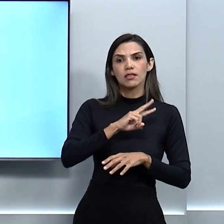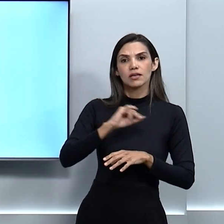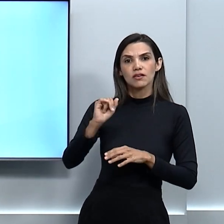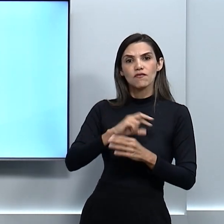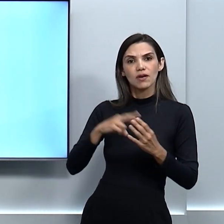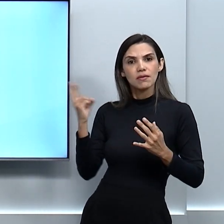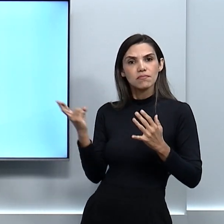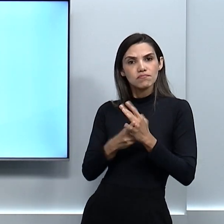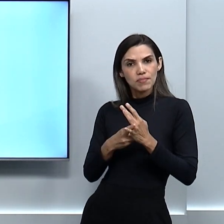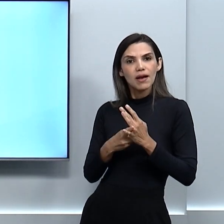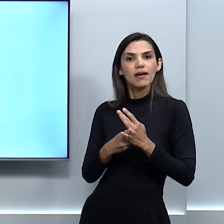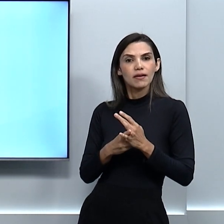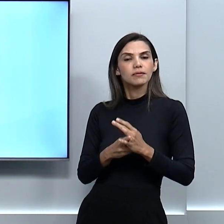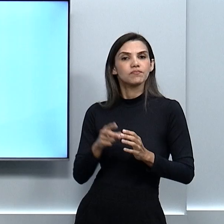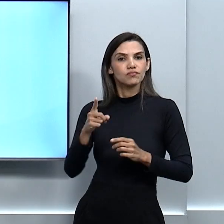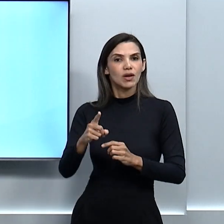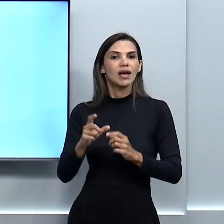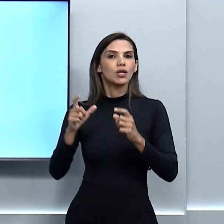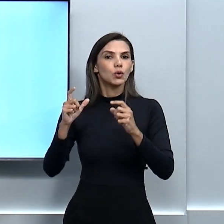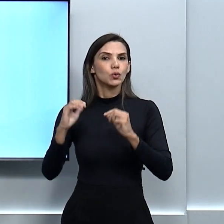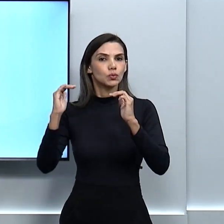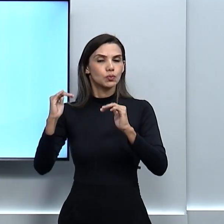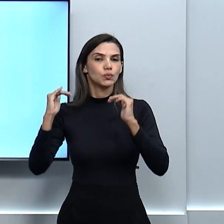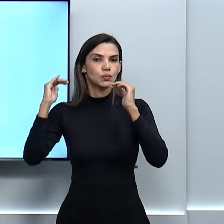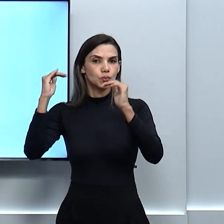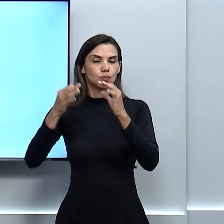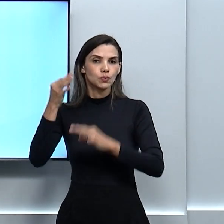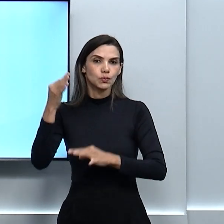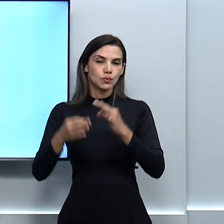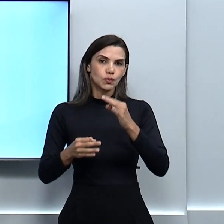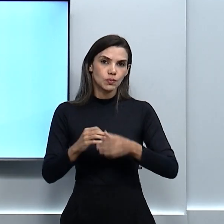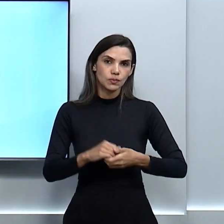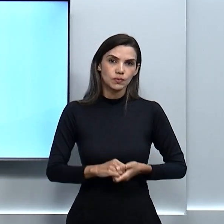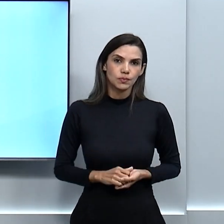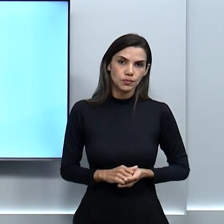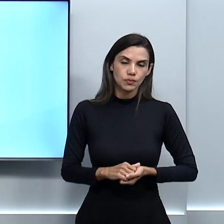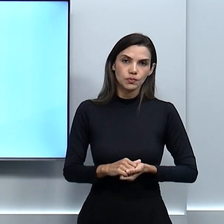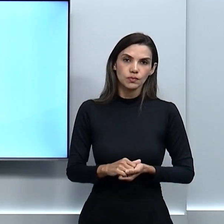da decisão e levar o caso a instâncias superiores.